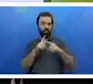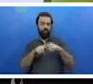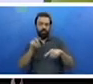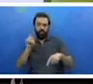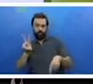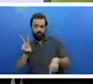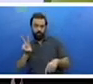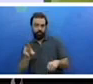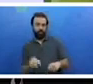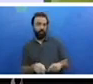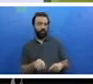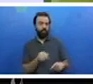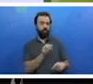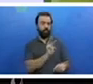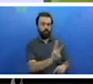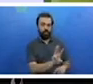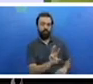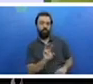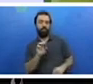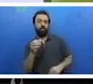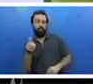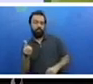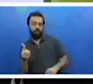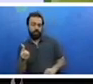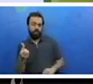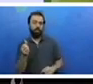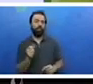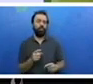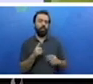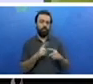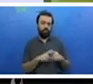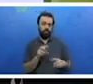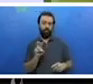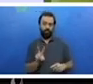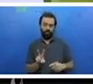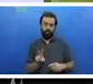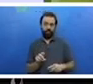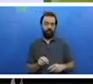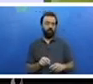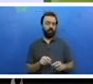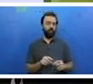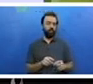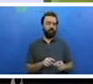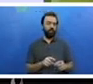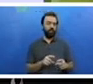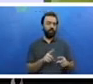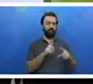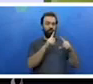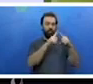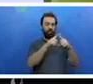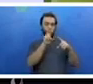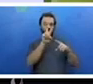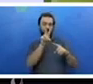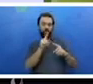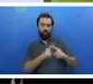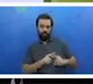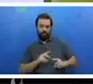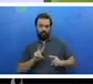2. De 3 para 6, eu multipliquei por 2. Aqui, de